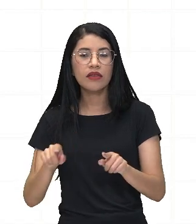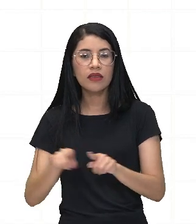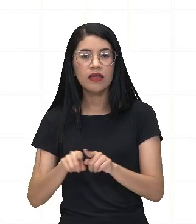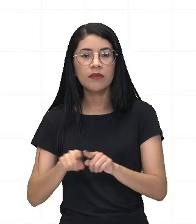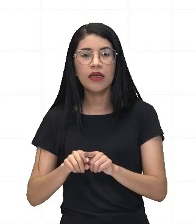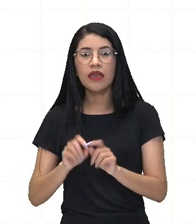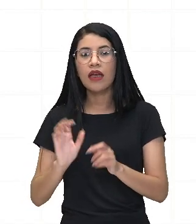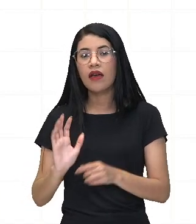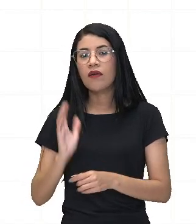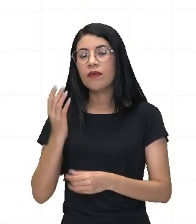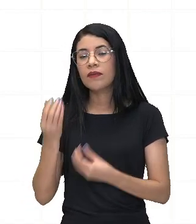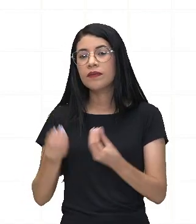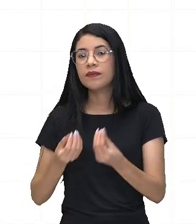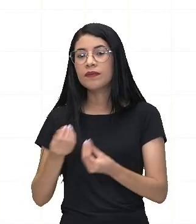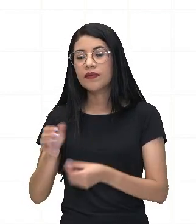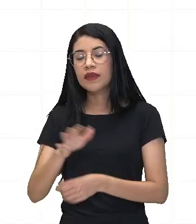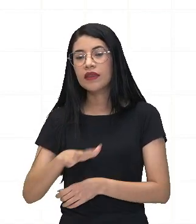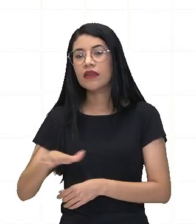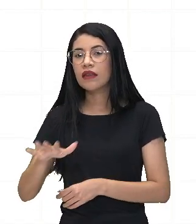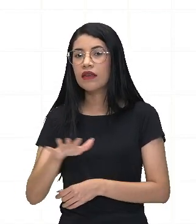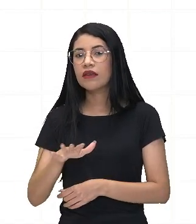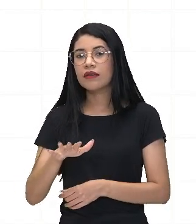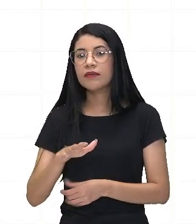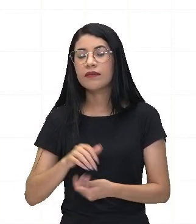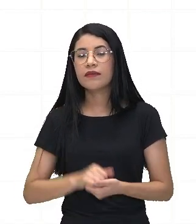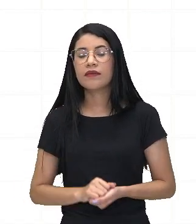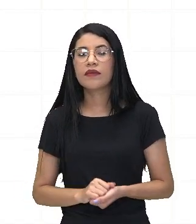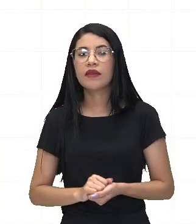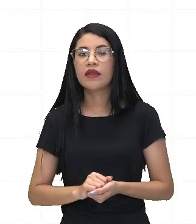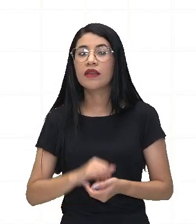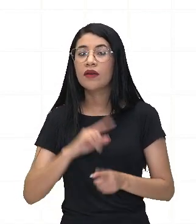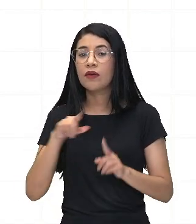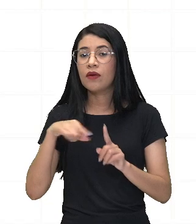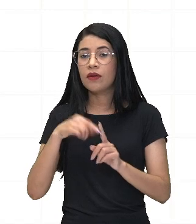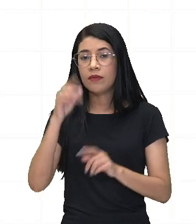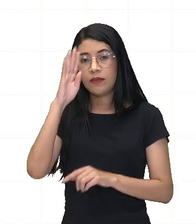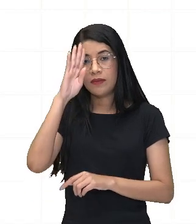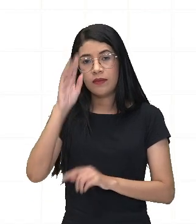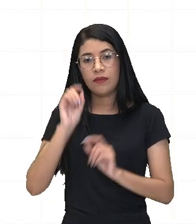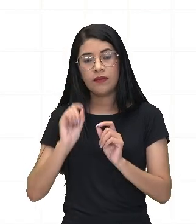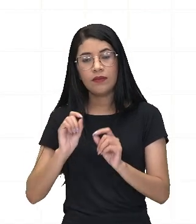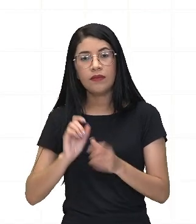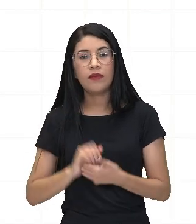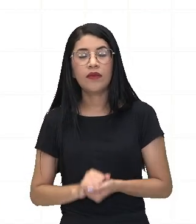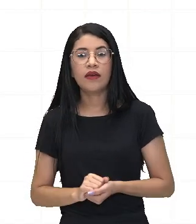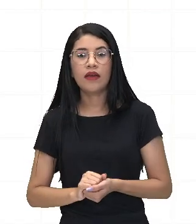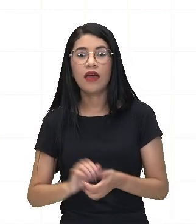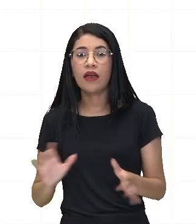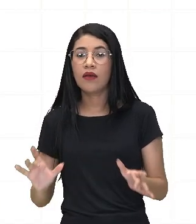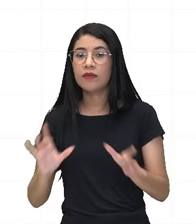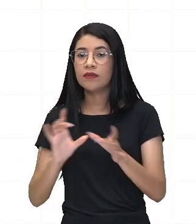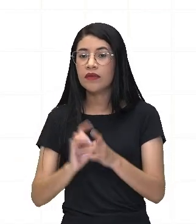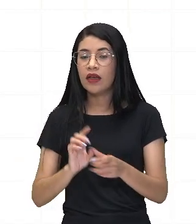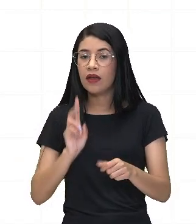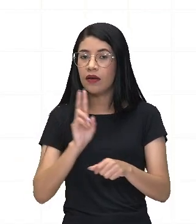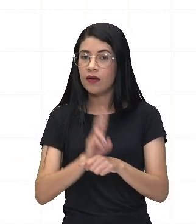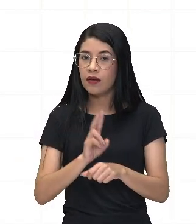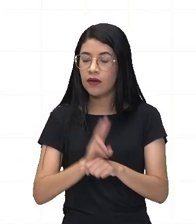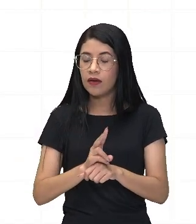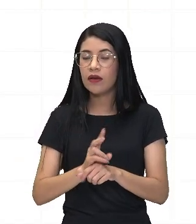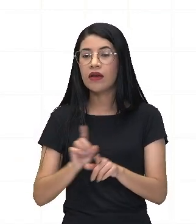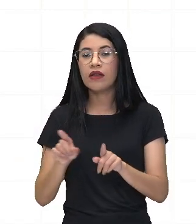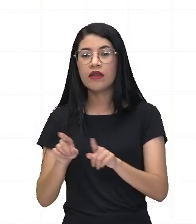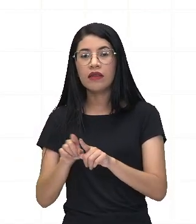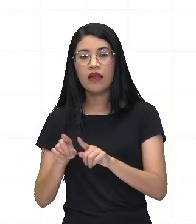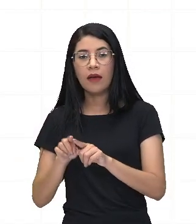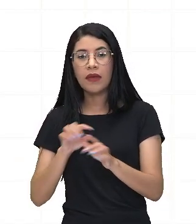que acontecem nessas unidades. Então, o principal objetivo é o quê? Aliar a conservação com